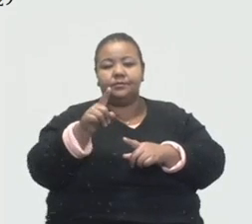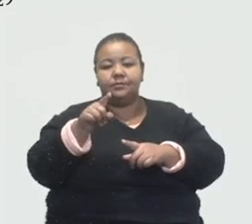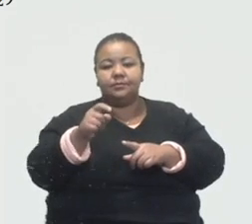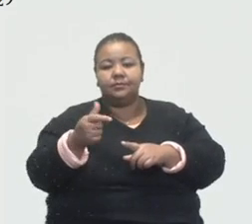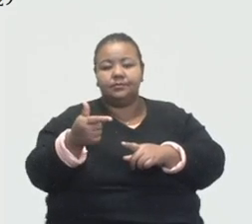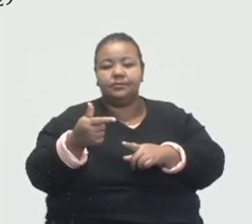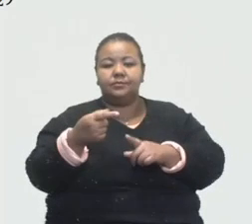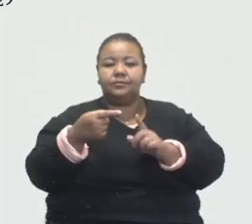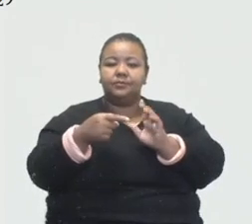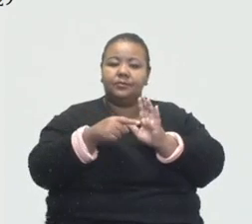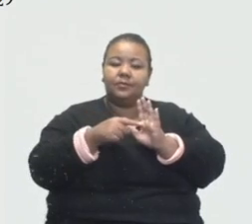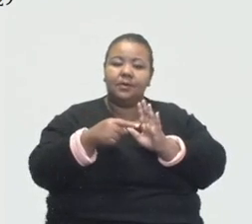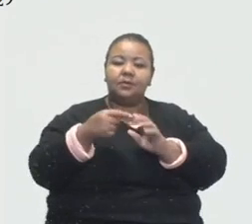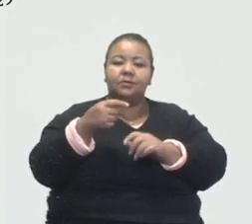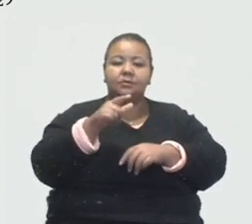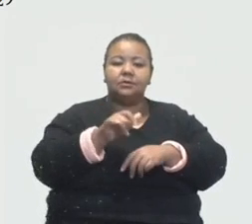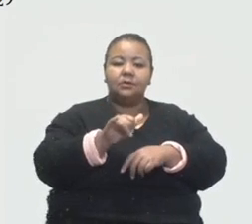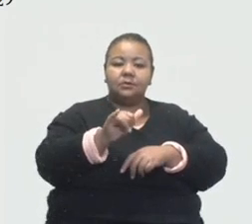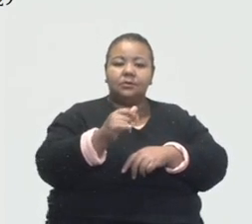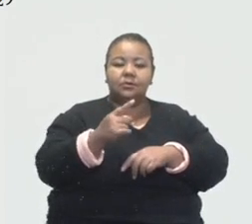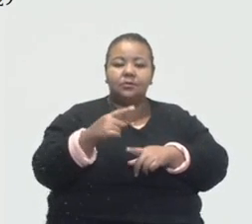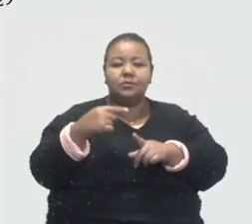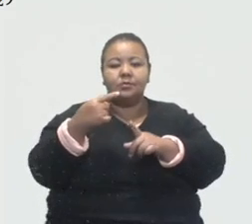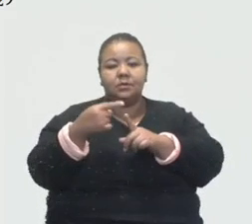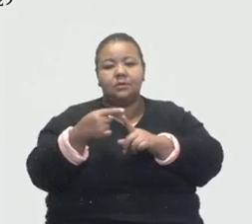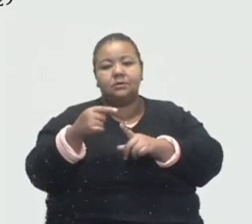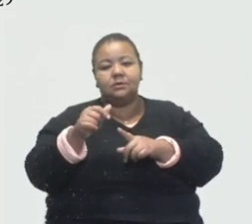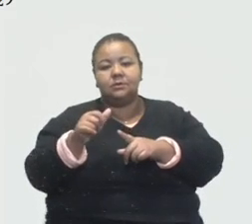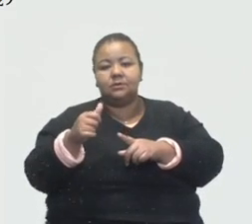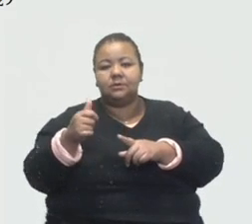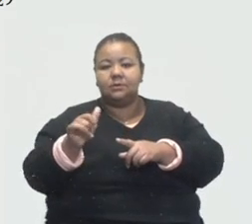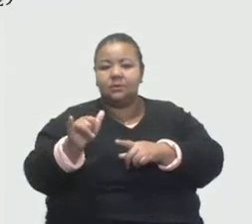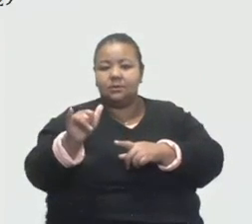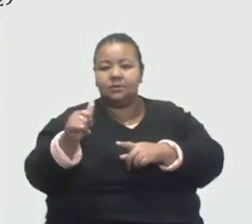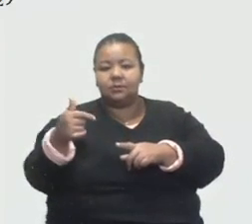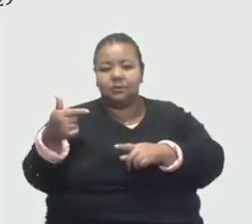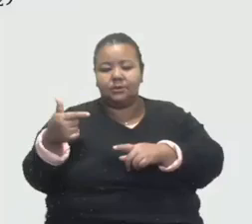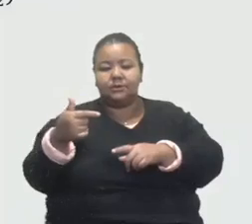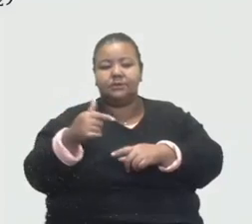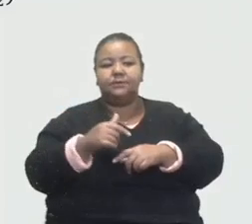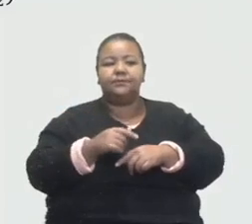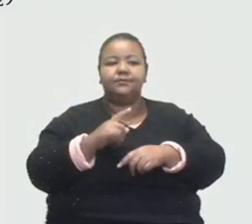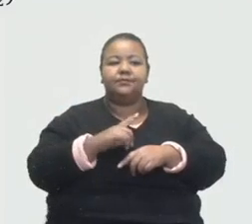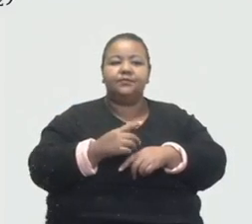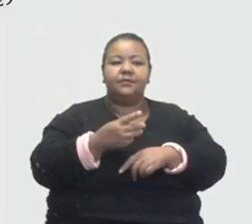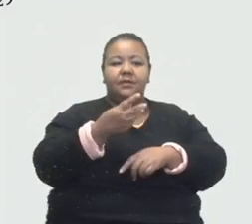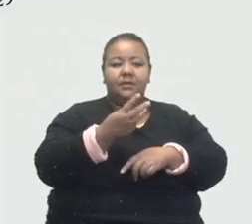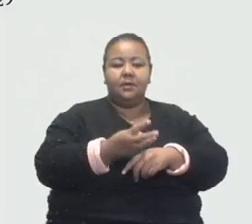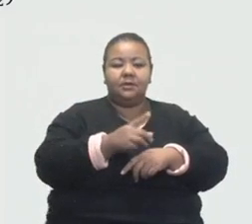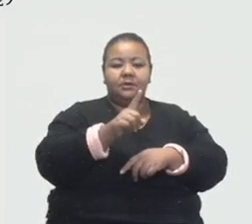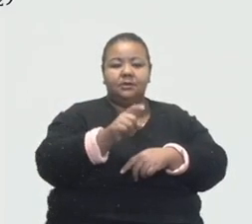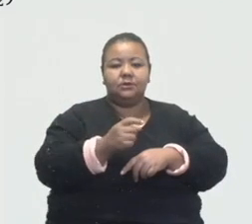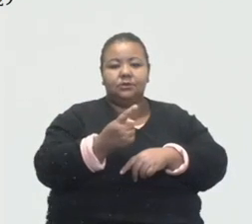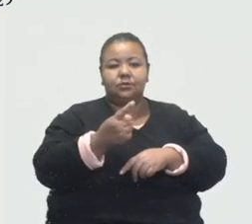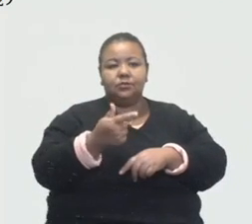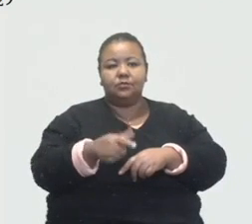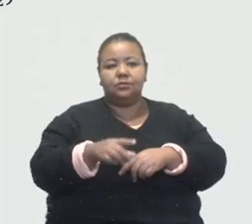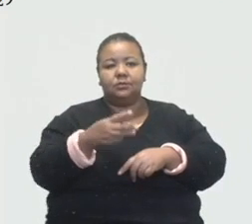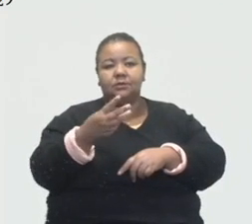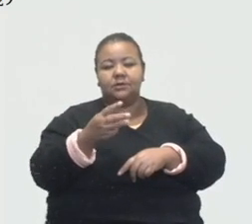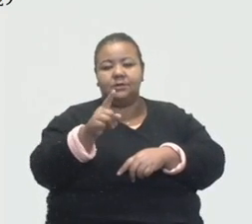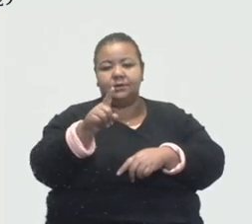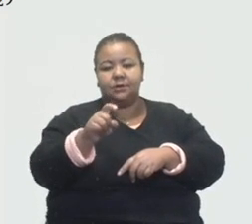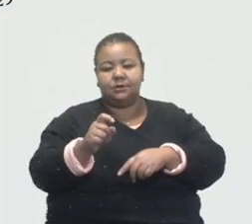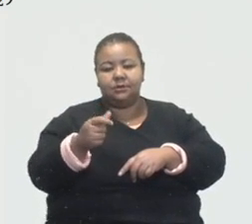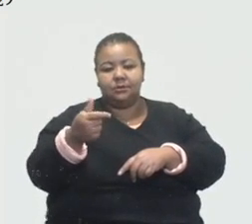mais y2. Realizando aqui a operação, nós temos 3x1,